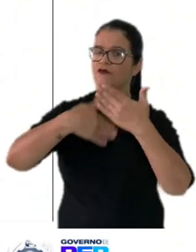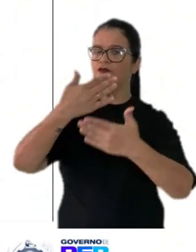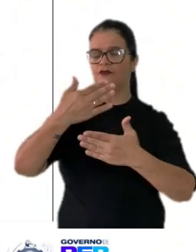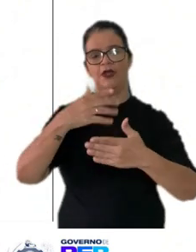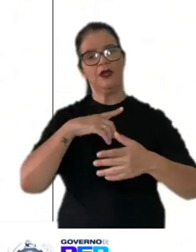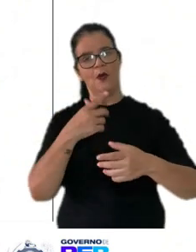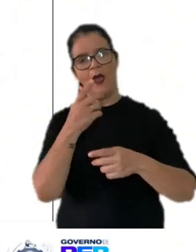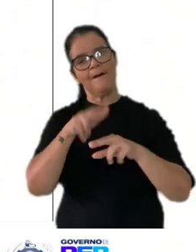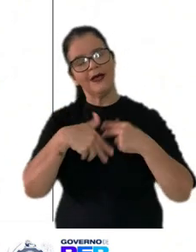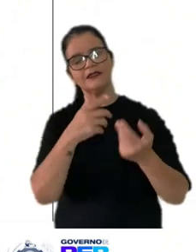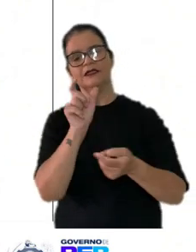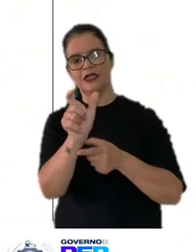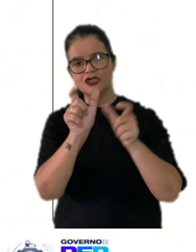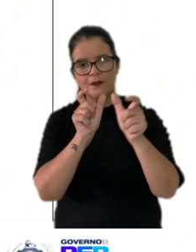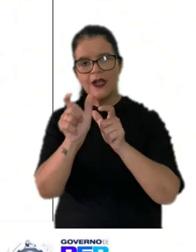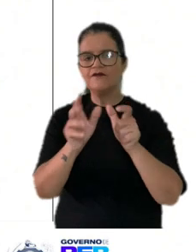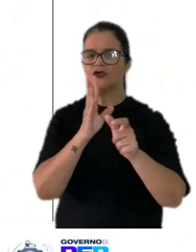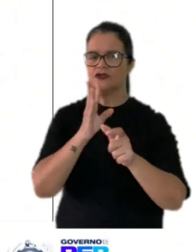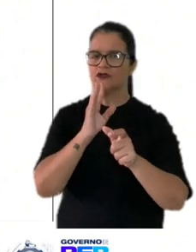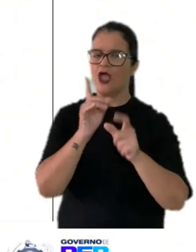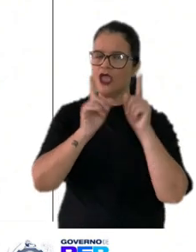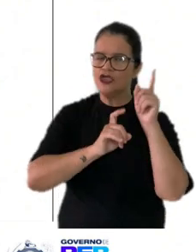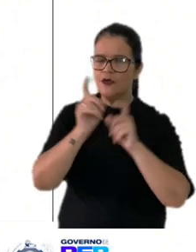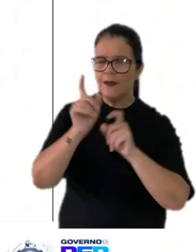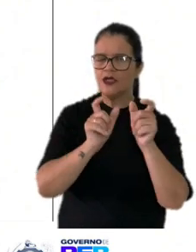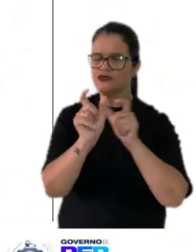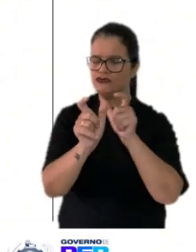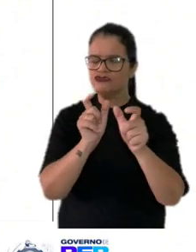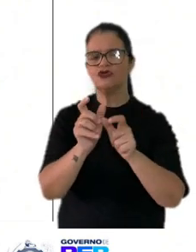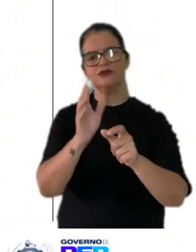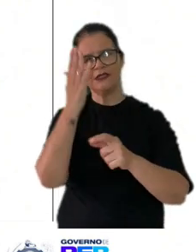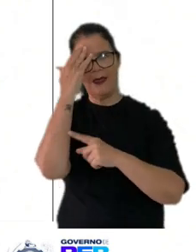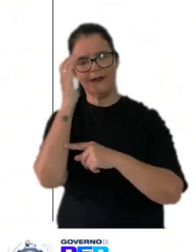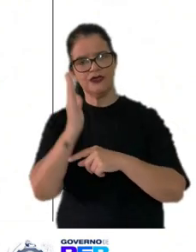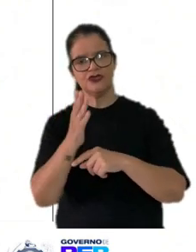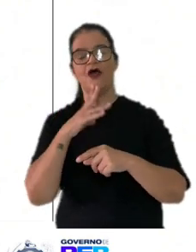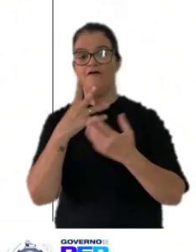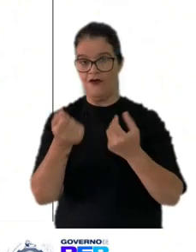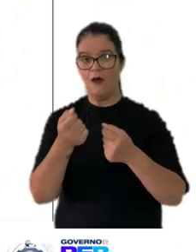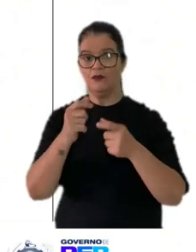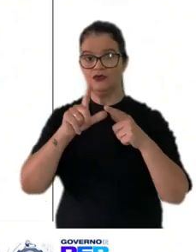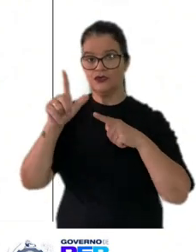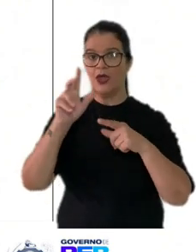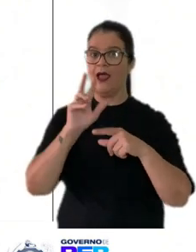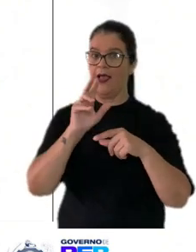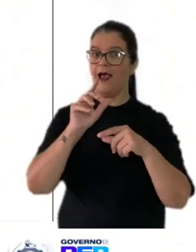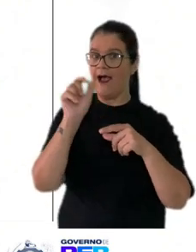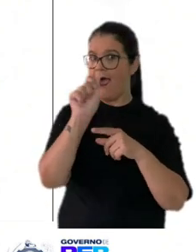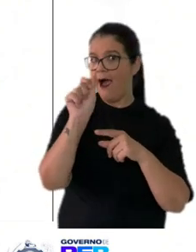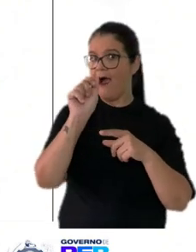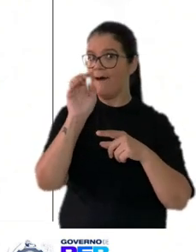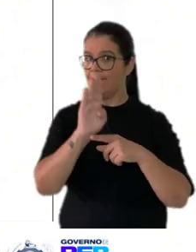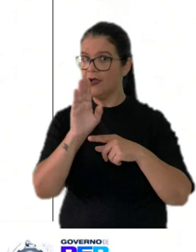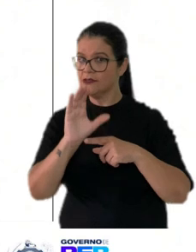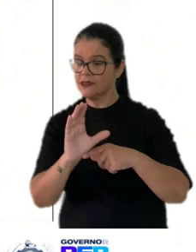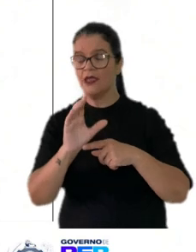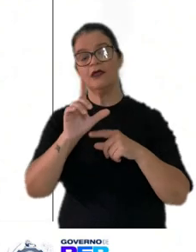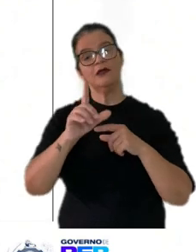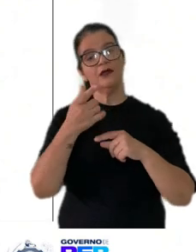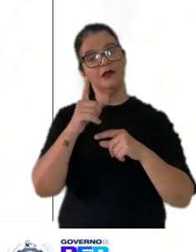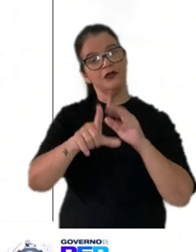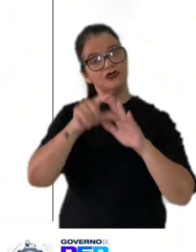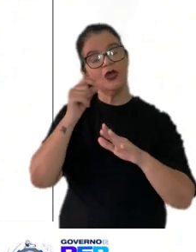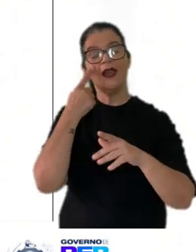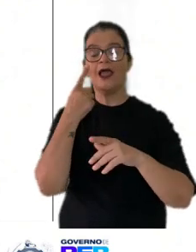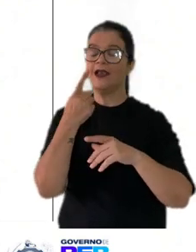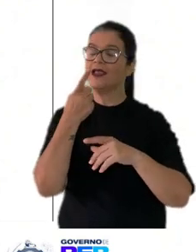expressões que eu já sabia e aí a gente vai montando vamos para as alternativas letra A ele quer saber o que é que o autor defende né